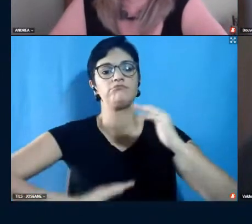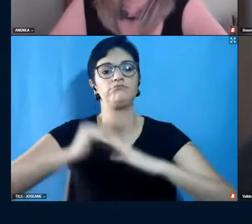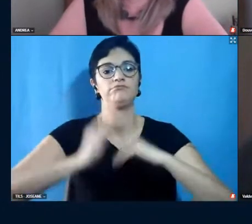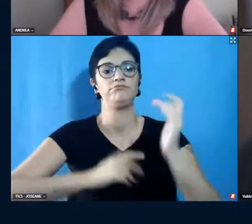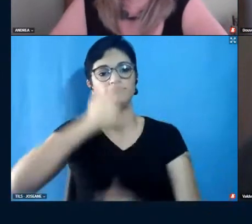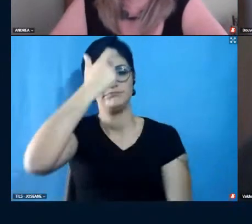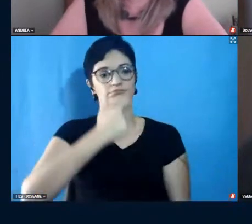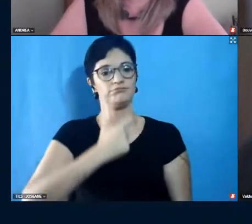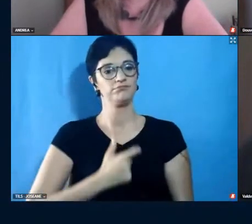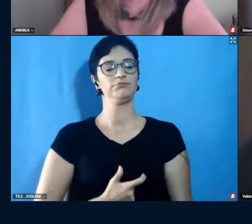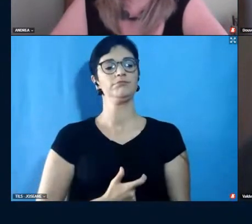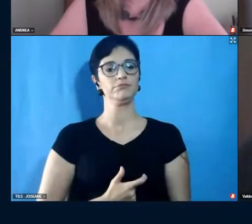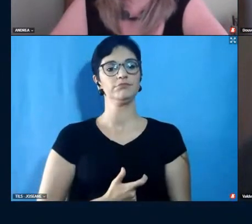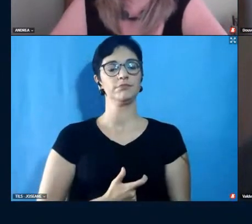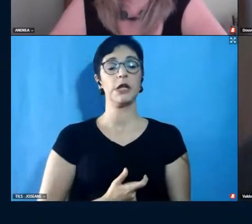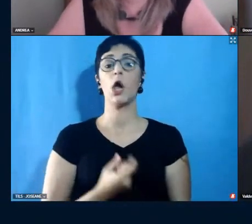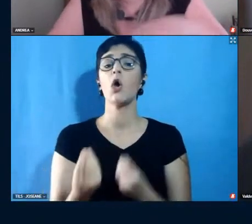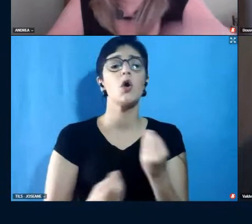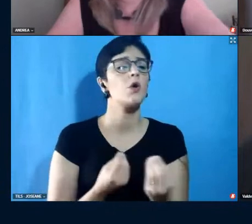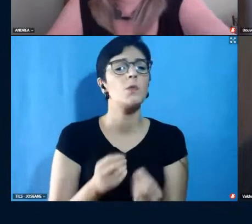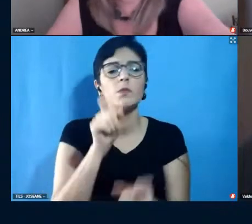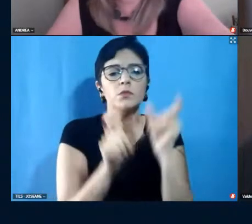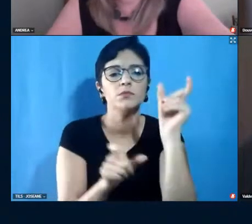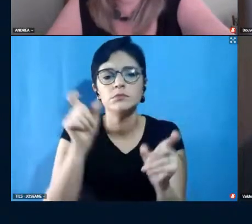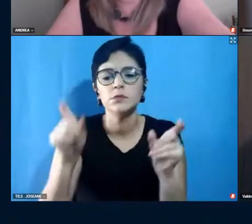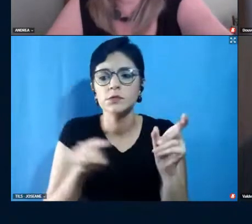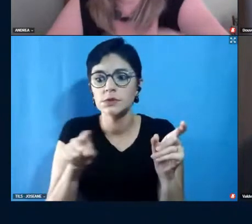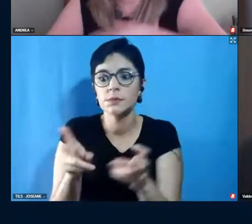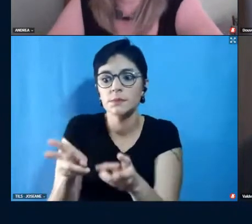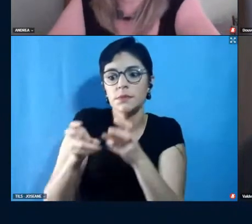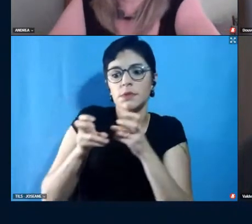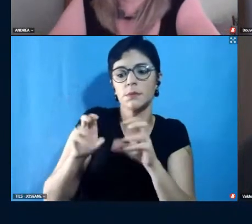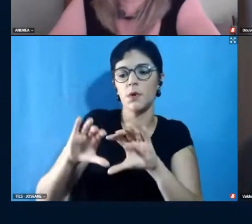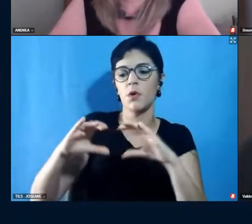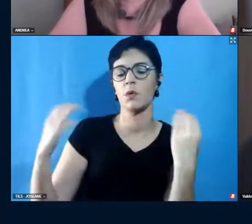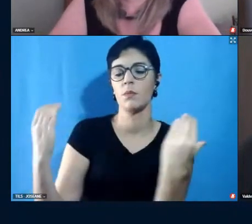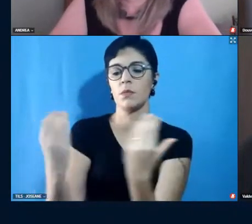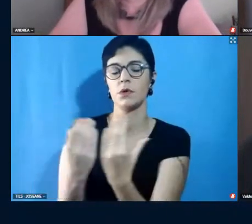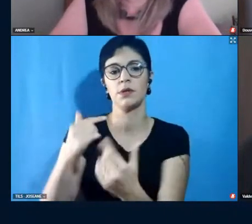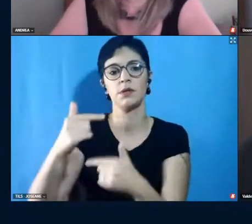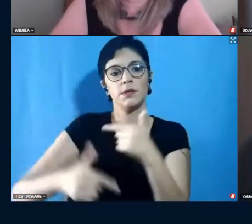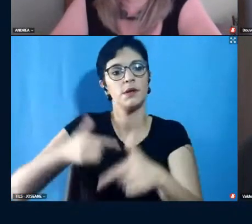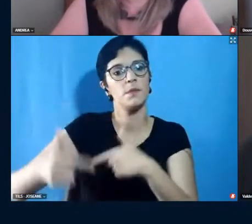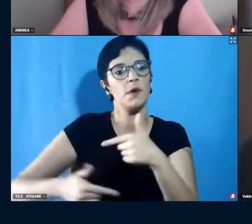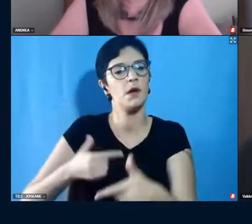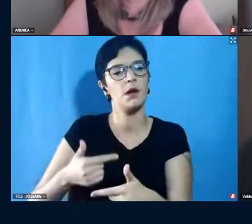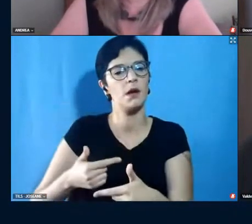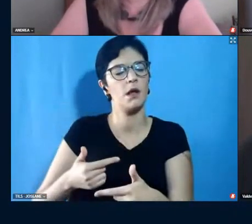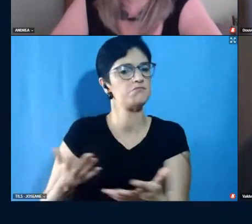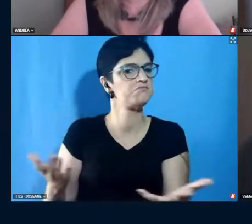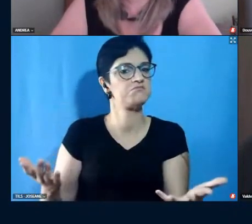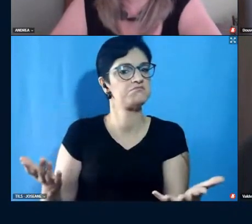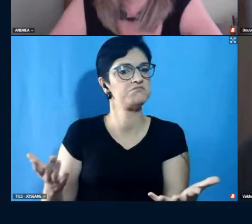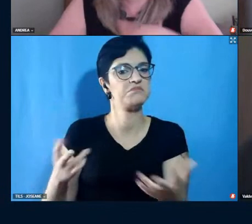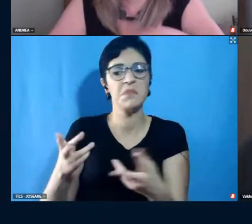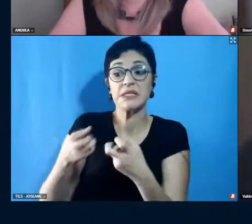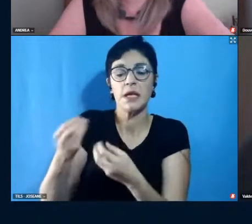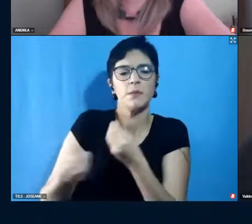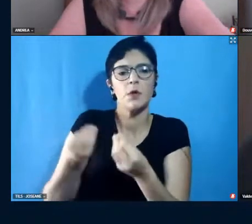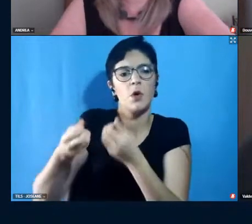projetos. Como é que vocês identificam a comunidade que vocês trabalharam? Podem responder da